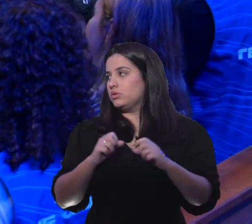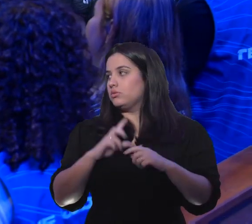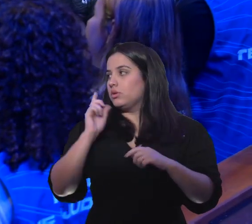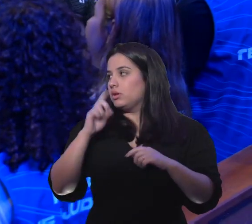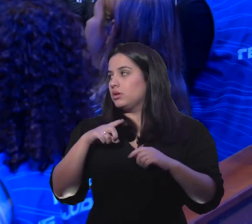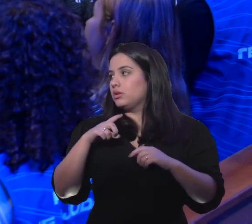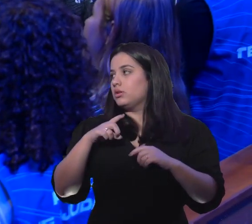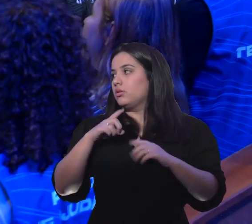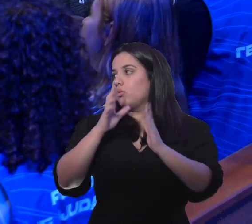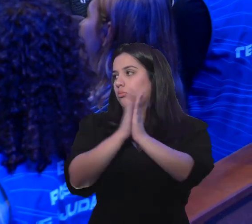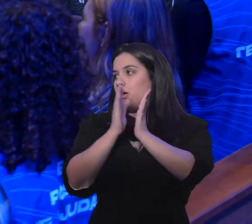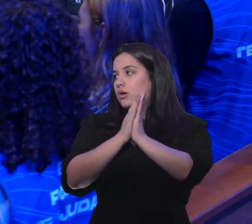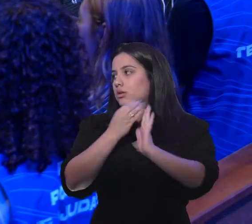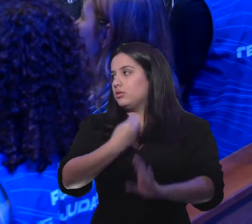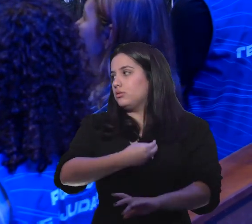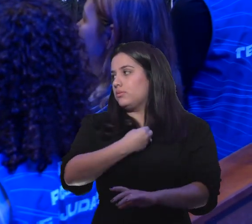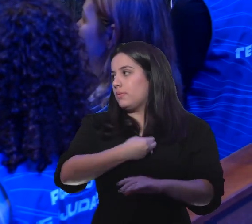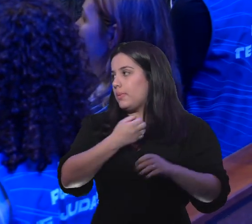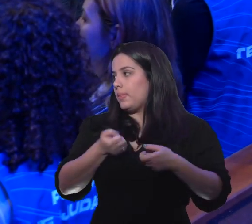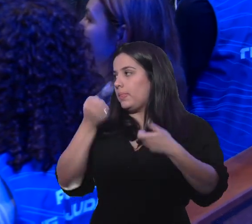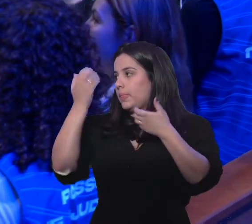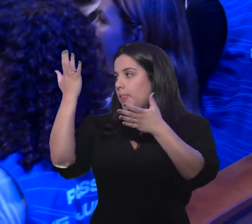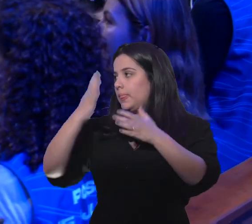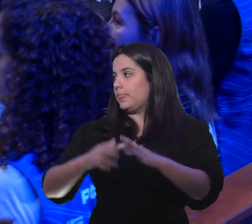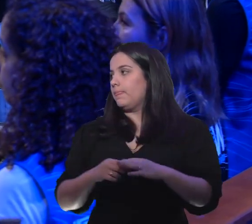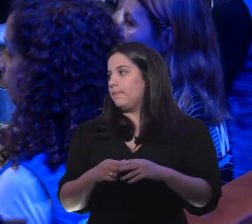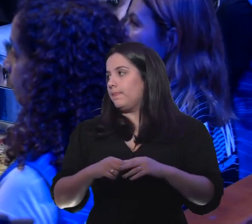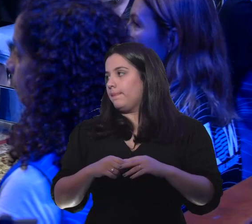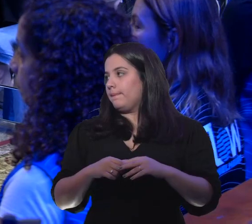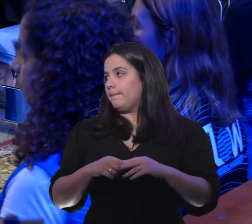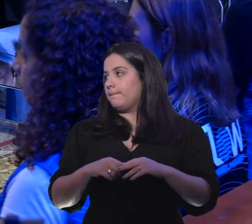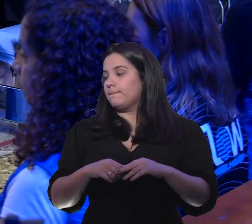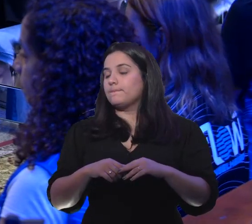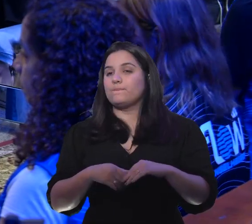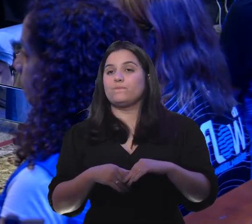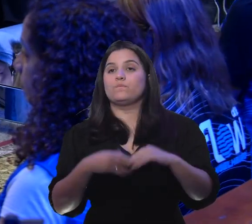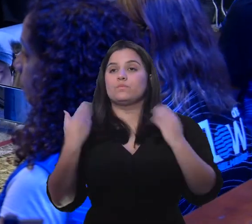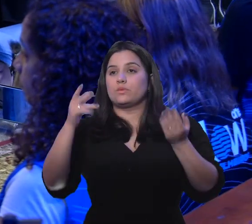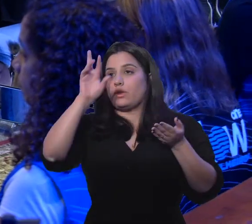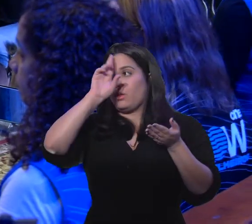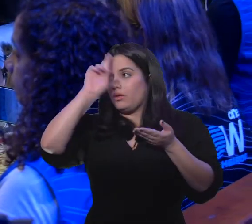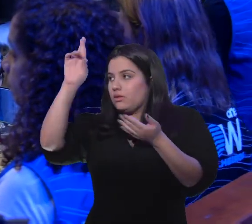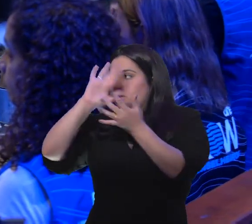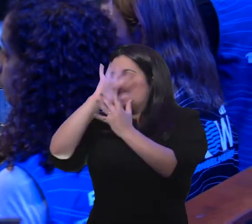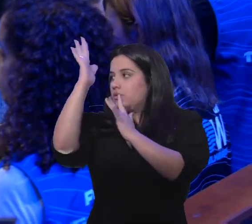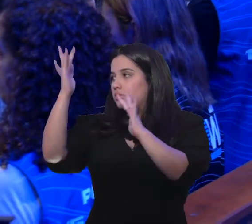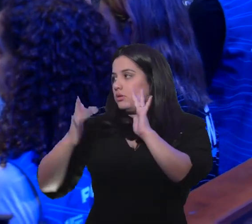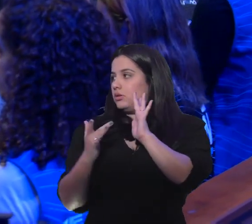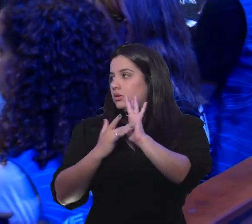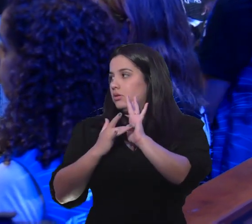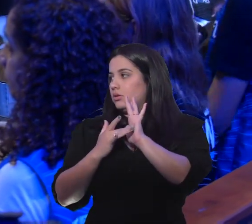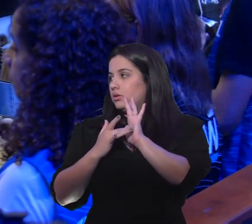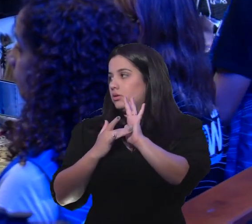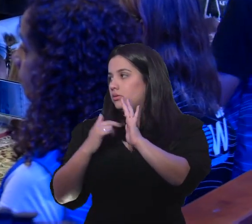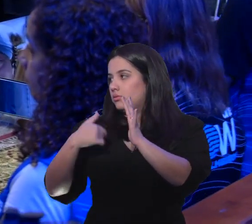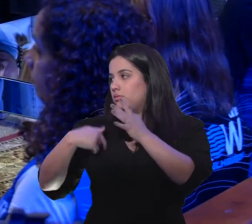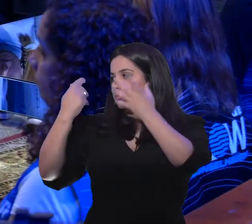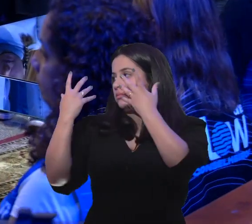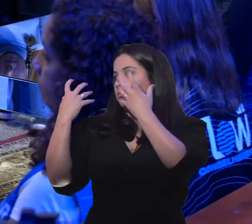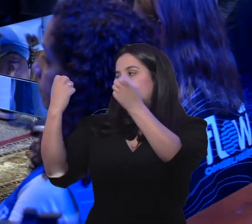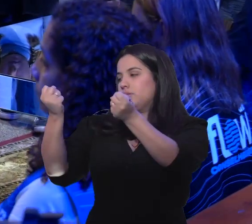uma oração mesmo para entregar a sua vida para Jesus. Então, repete depois de mim. Senhor Jesus, eu